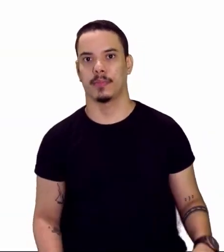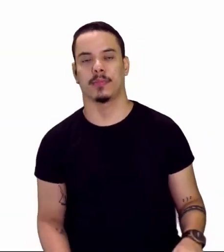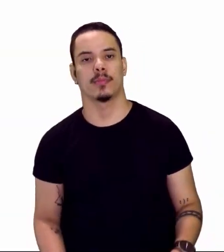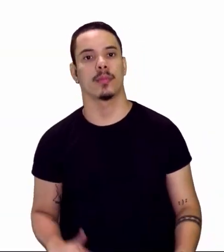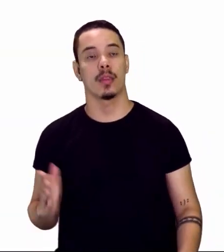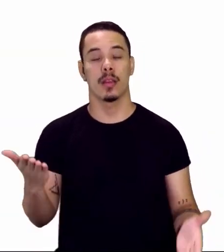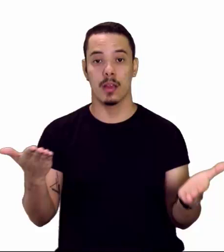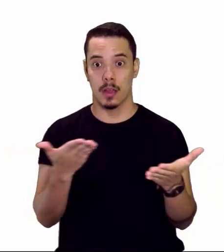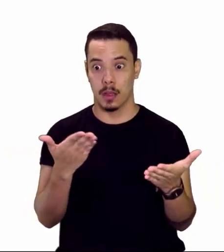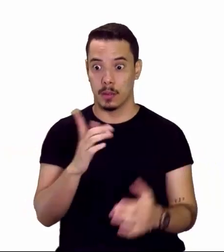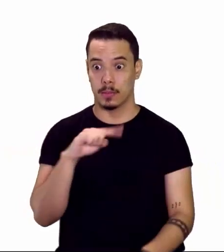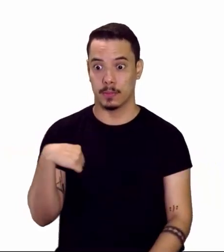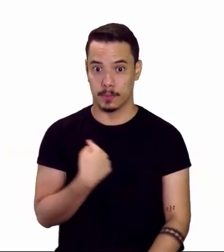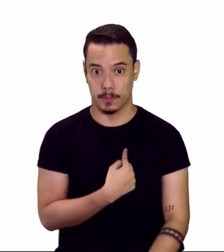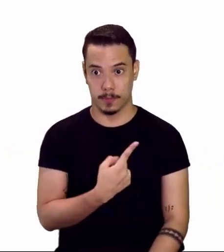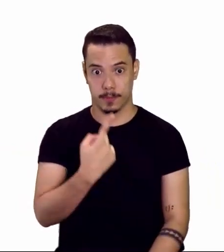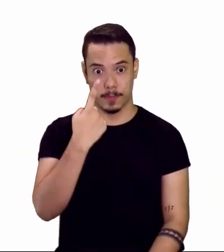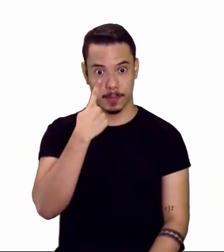seria você